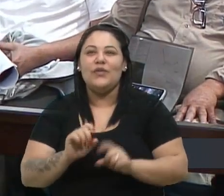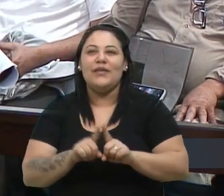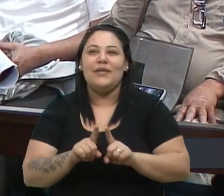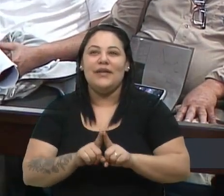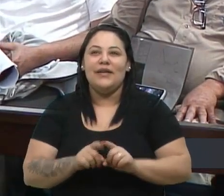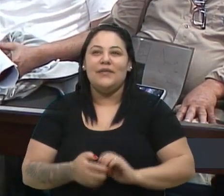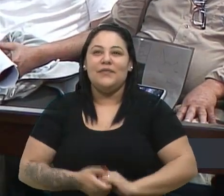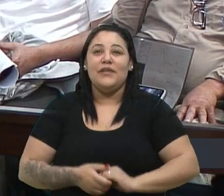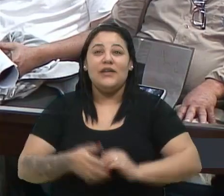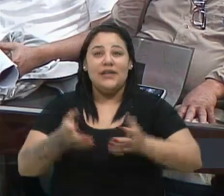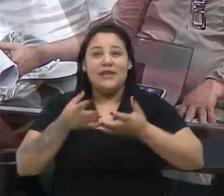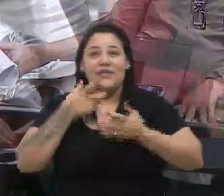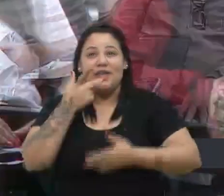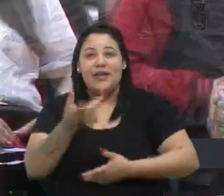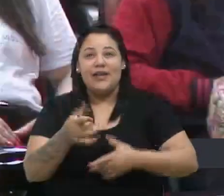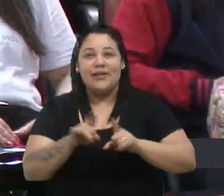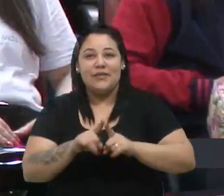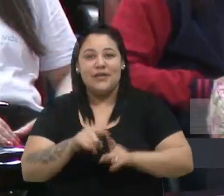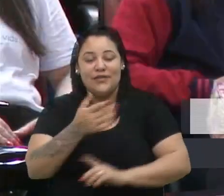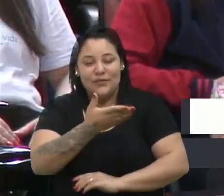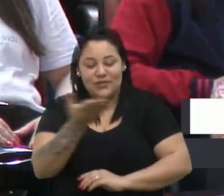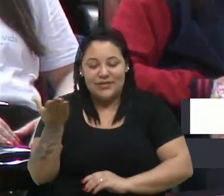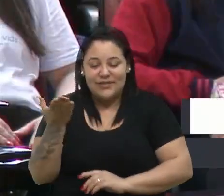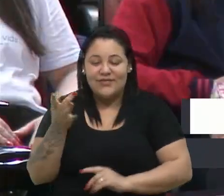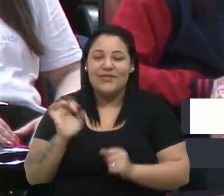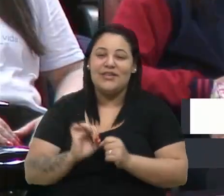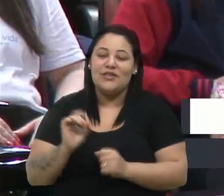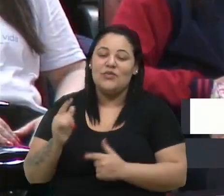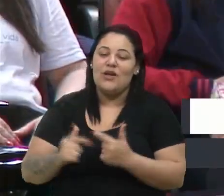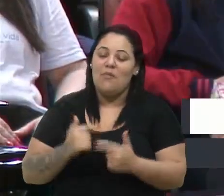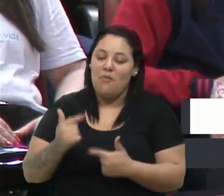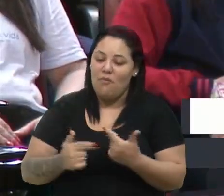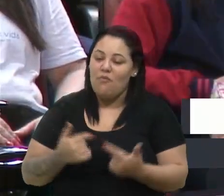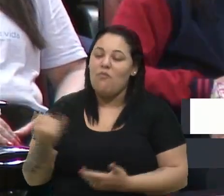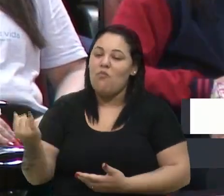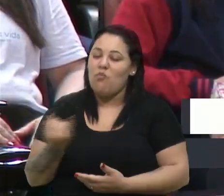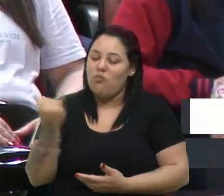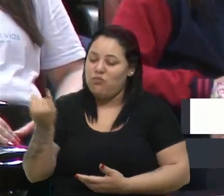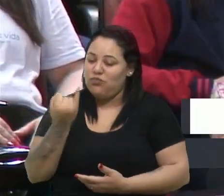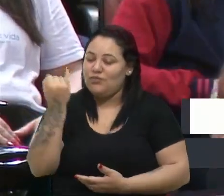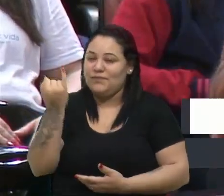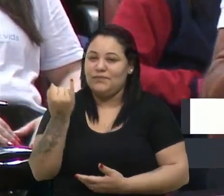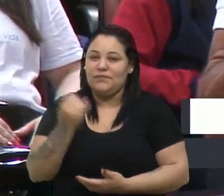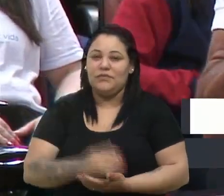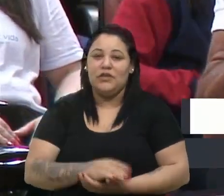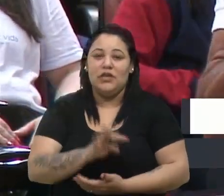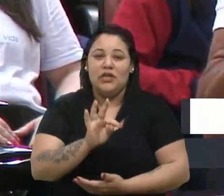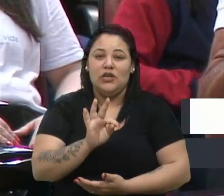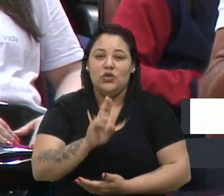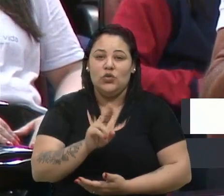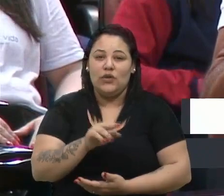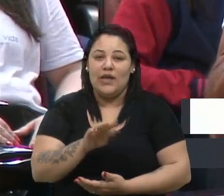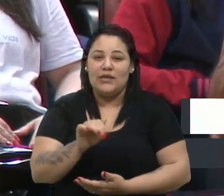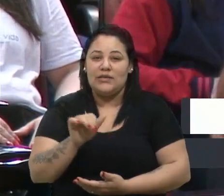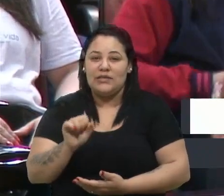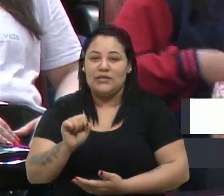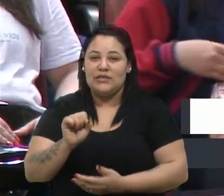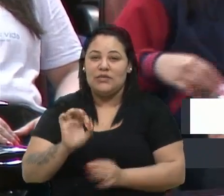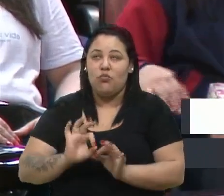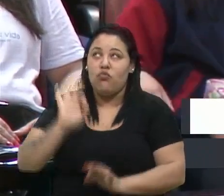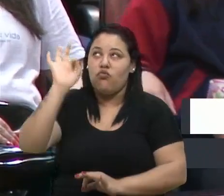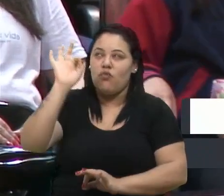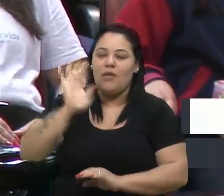E dizer que vocês estão fazendo um trabalho muito importante ali em Tunas Altas, preocupado com o traçado,